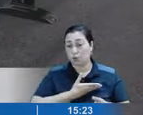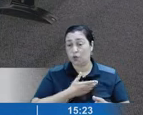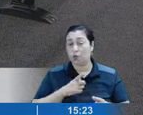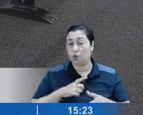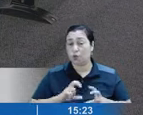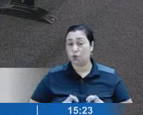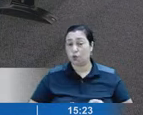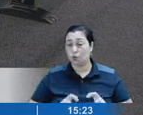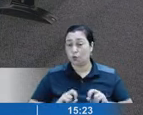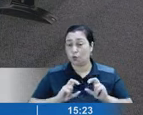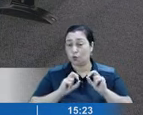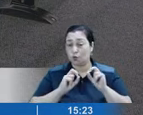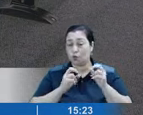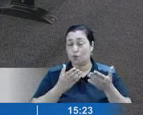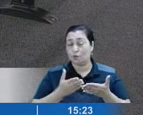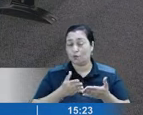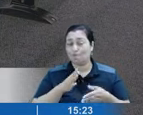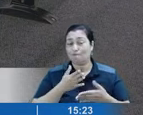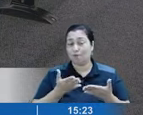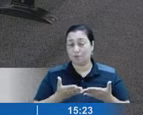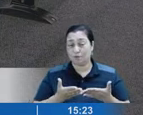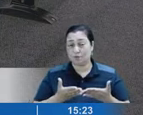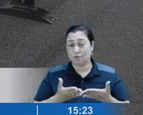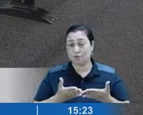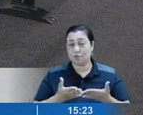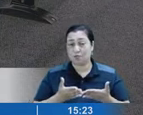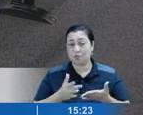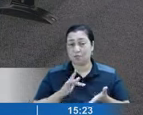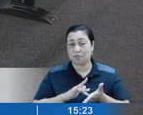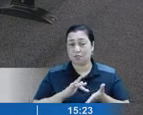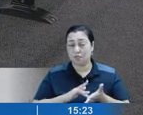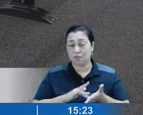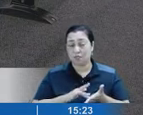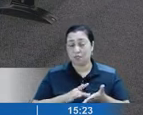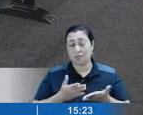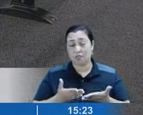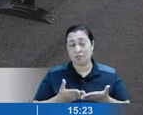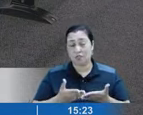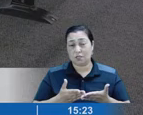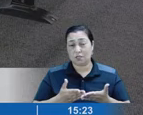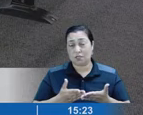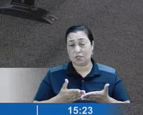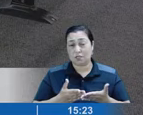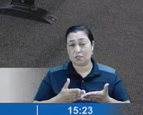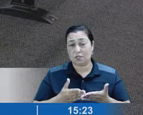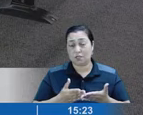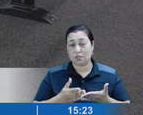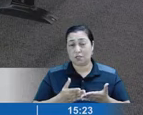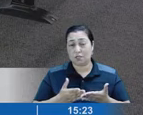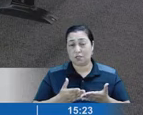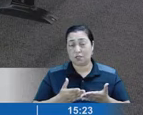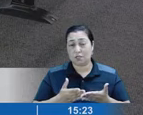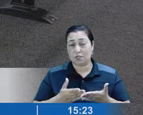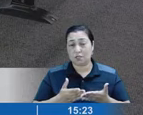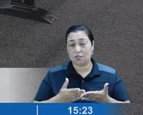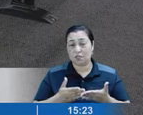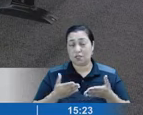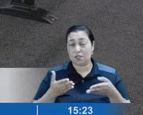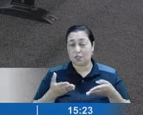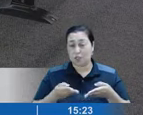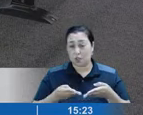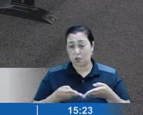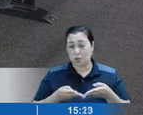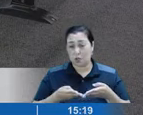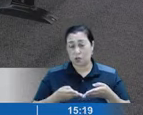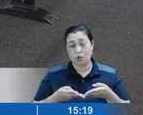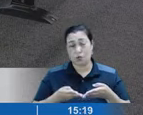de apêndice e morreu. Gravíssimo, na verdade, demoraram para pensar e acho que esse é um dado interessante. Agora, me fala